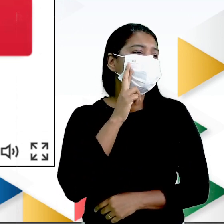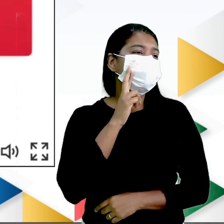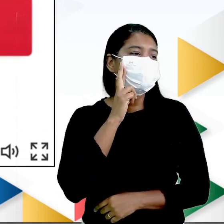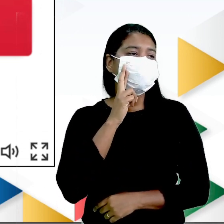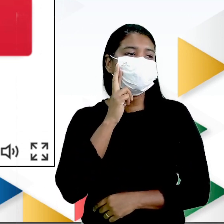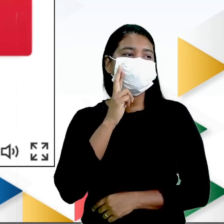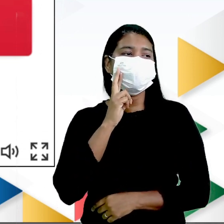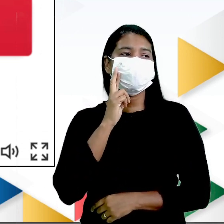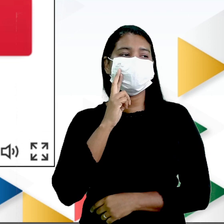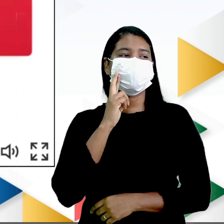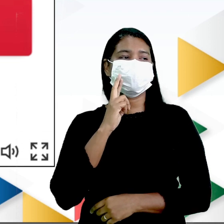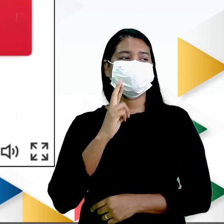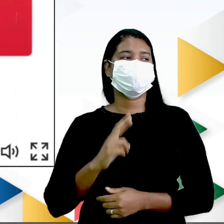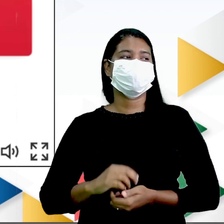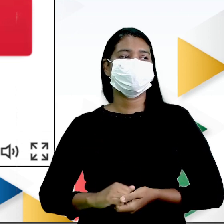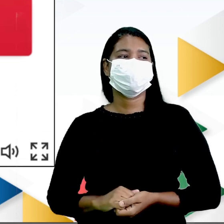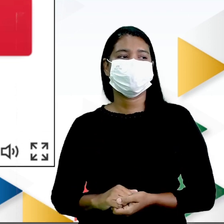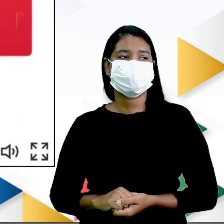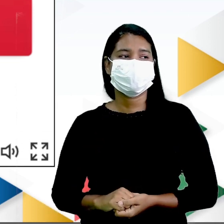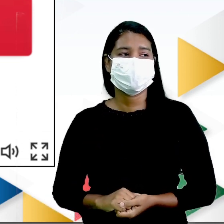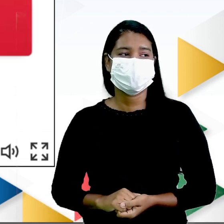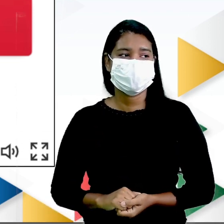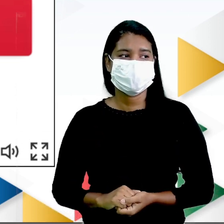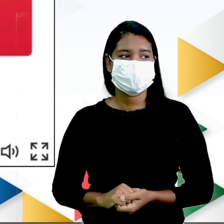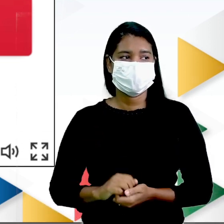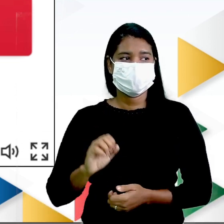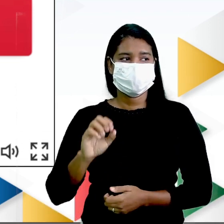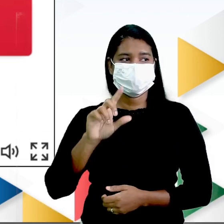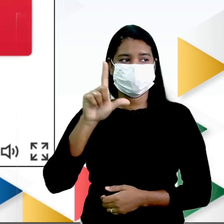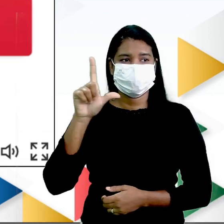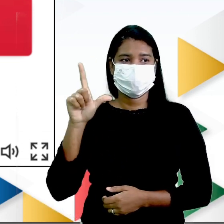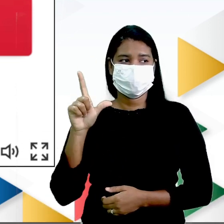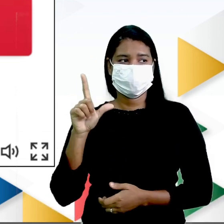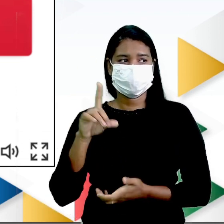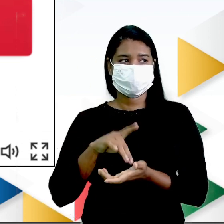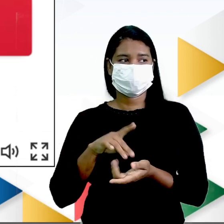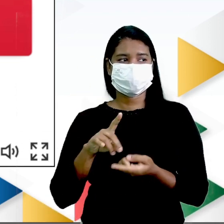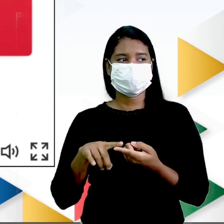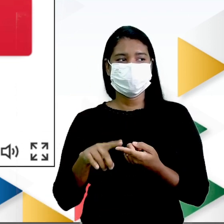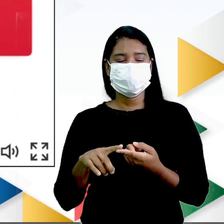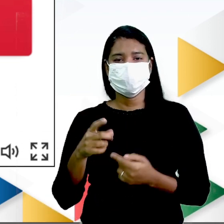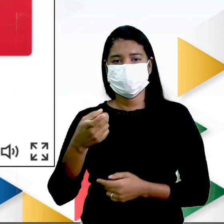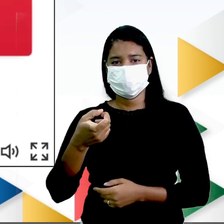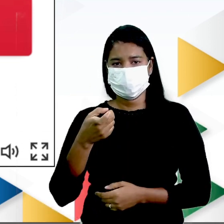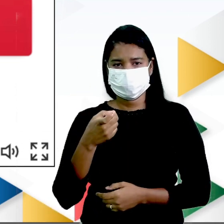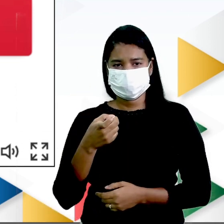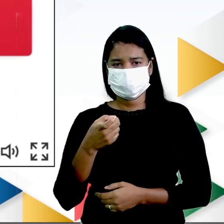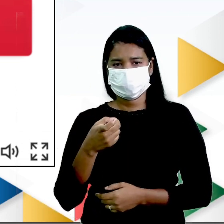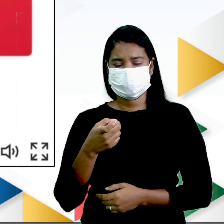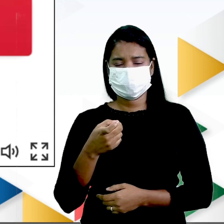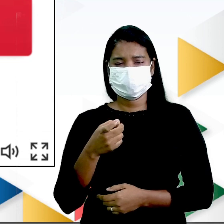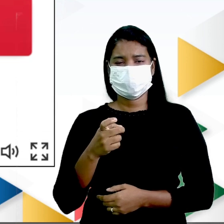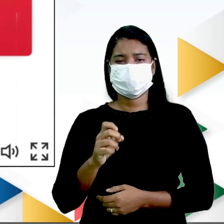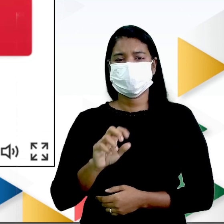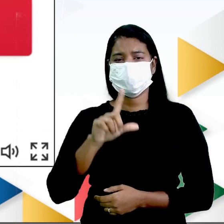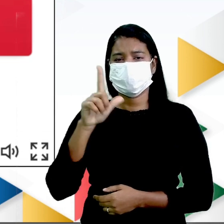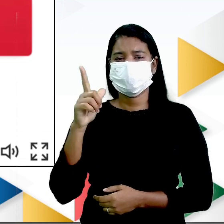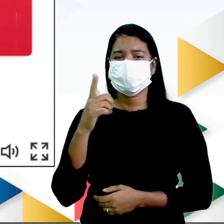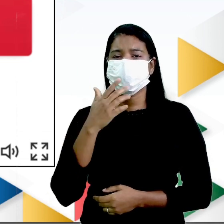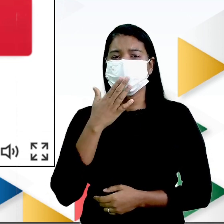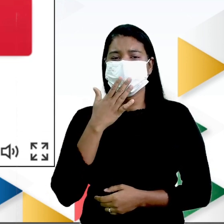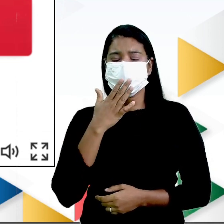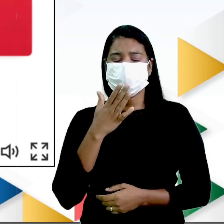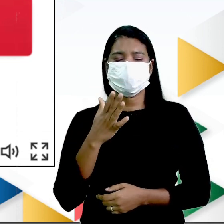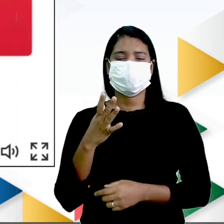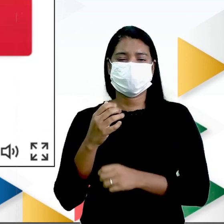tá? E na parte de baixo nós temos azul claro a 70 graus e X com um azul mais escuro aí, que eu não sei o valor,